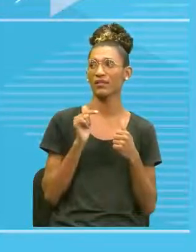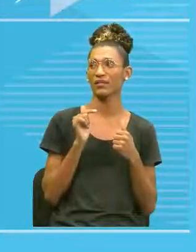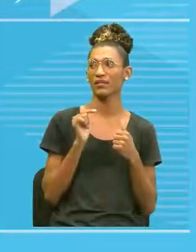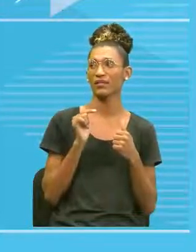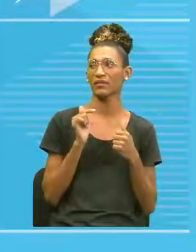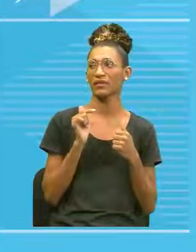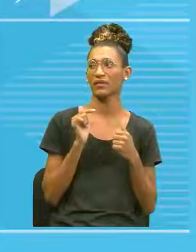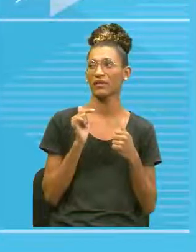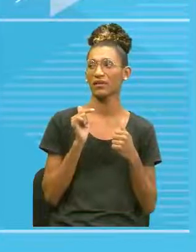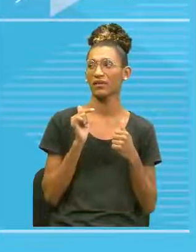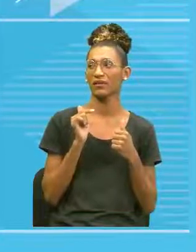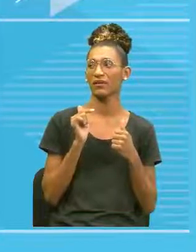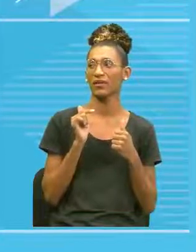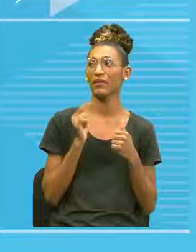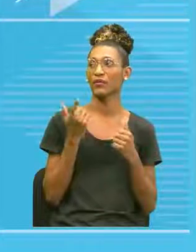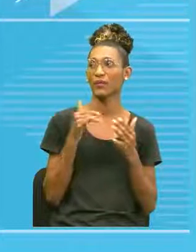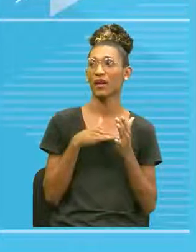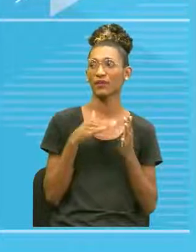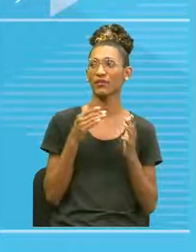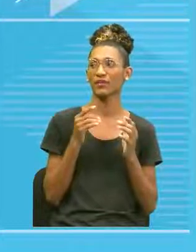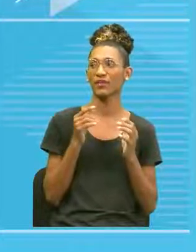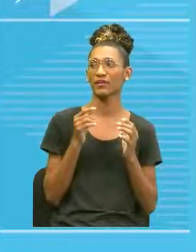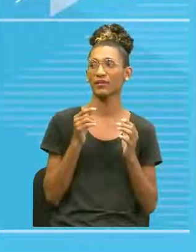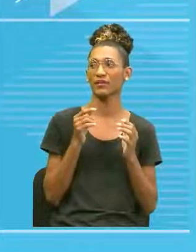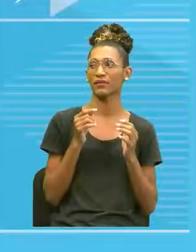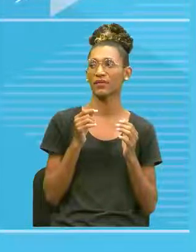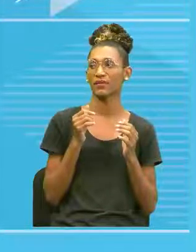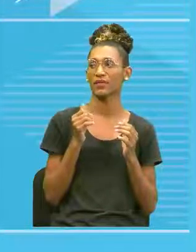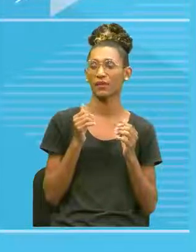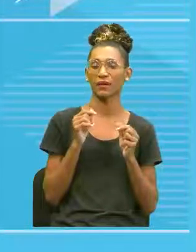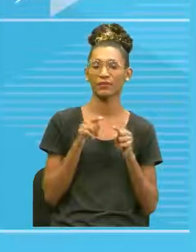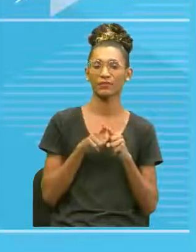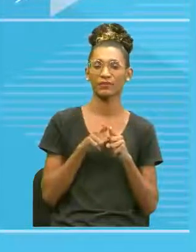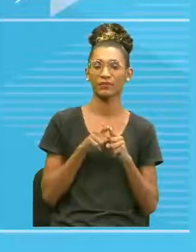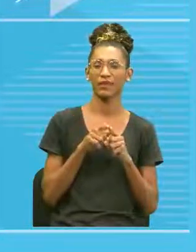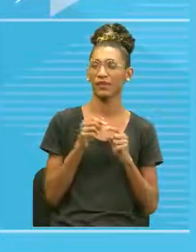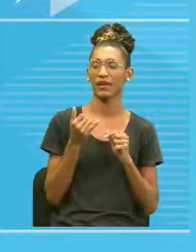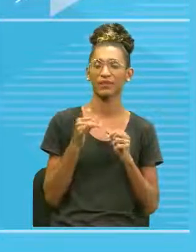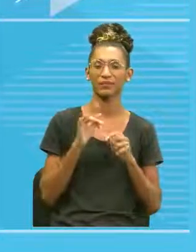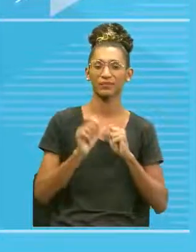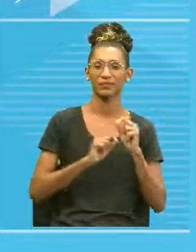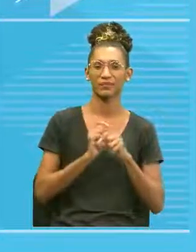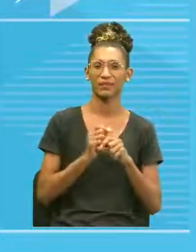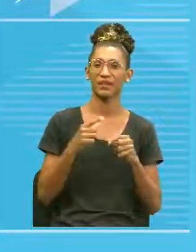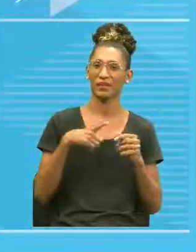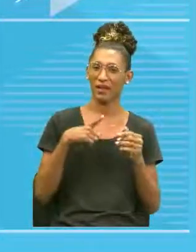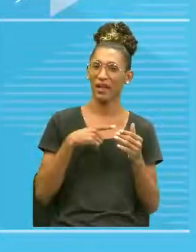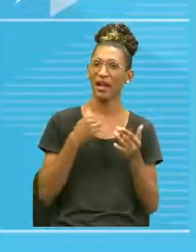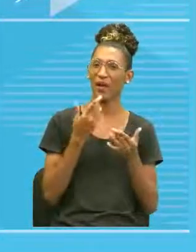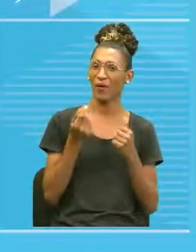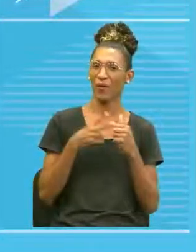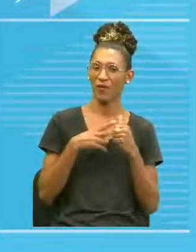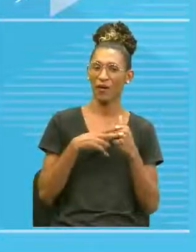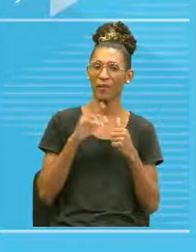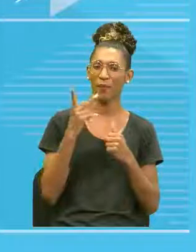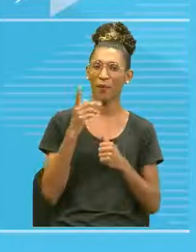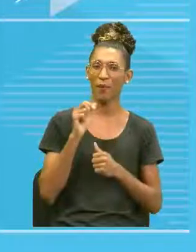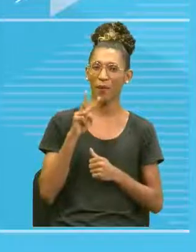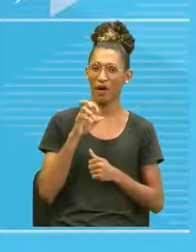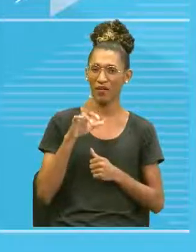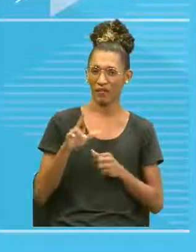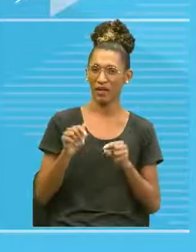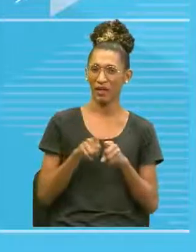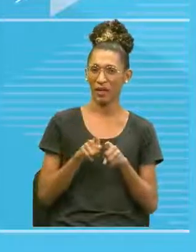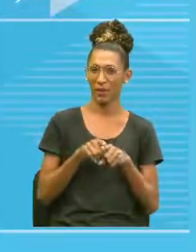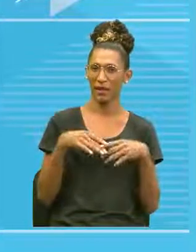a é fixo na acerto em espanhol usar o verbo haver então